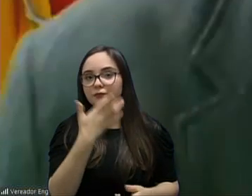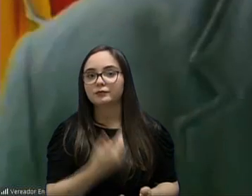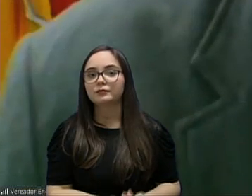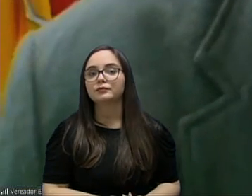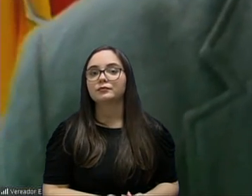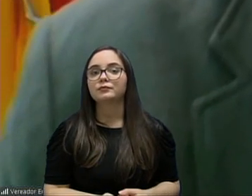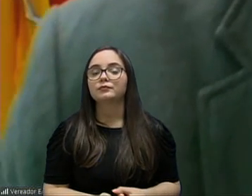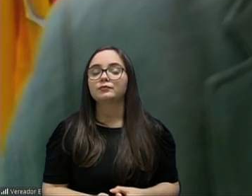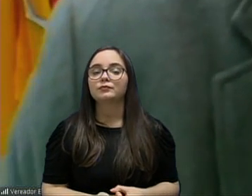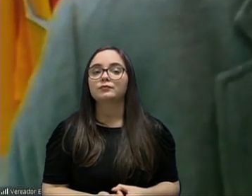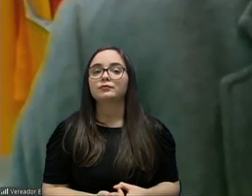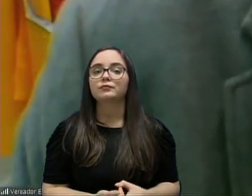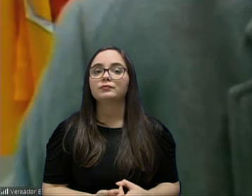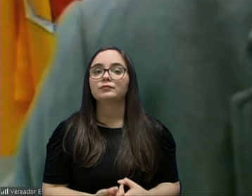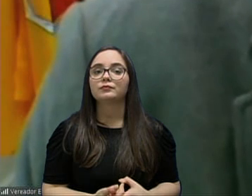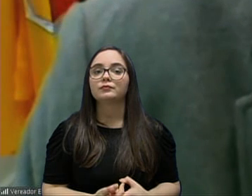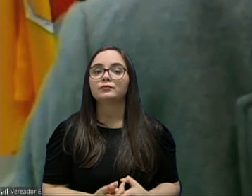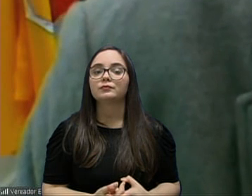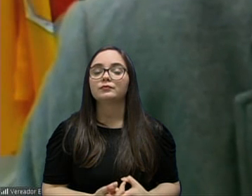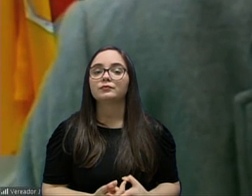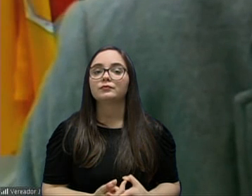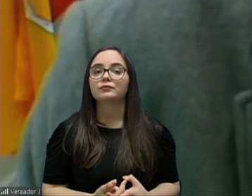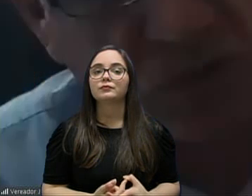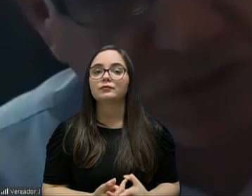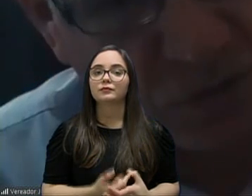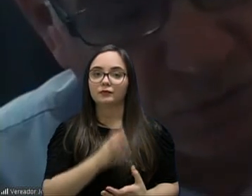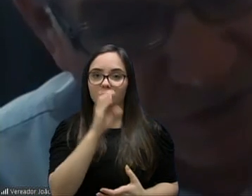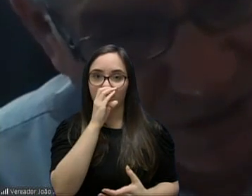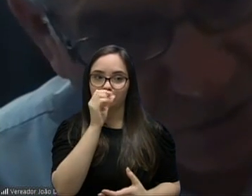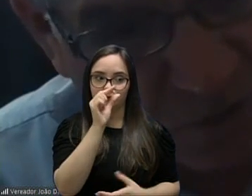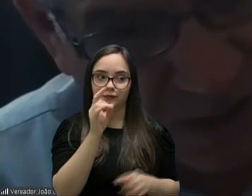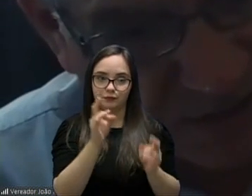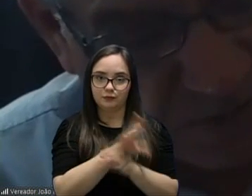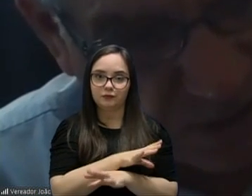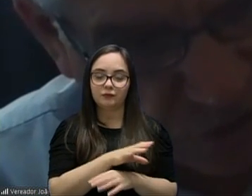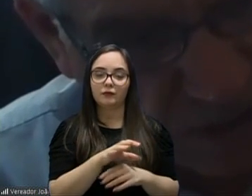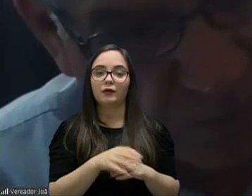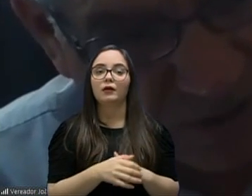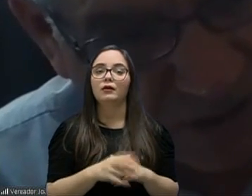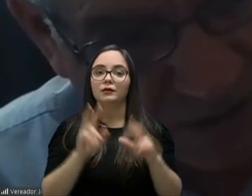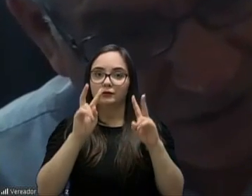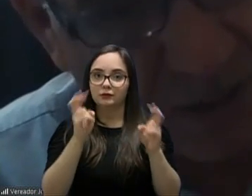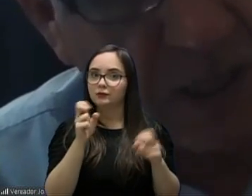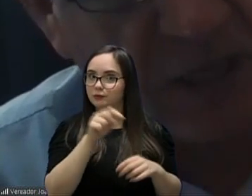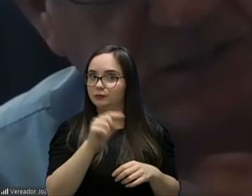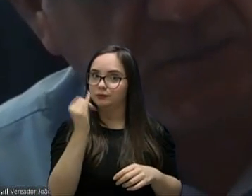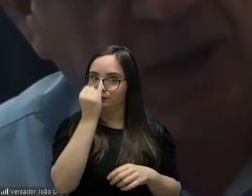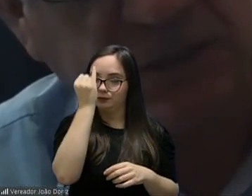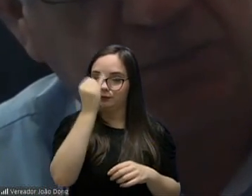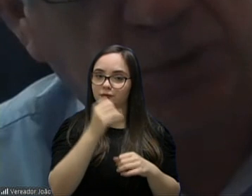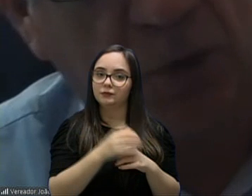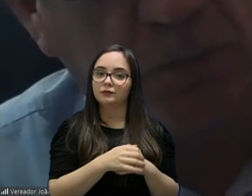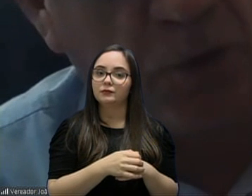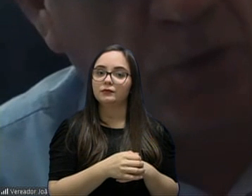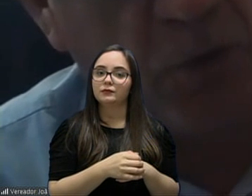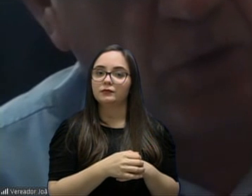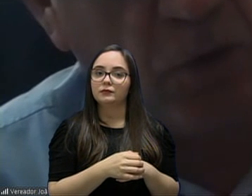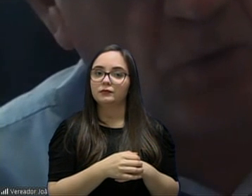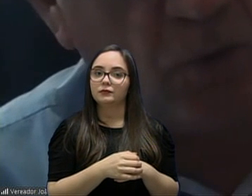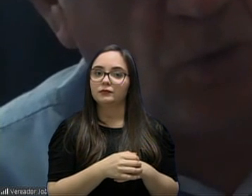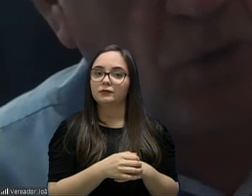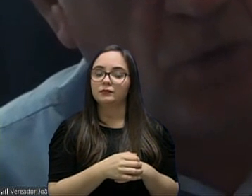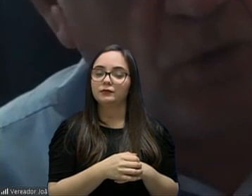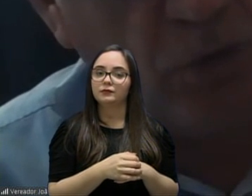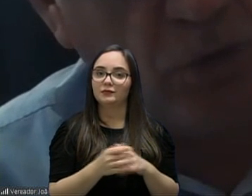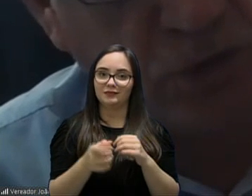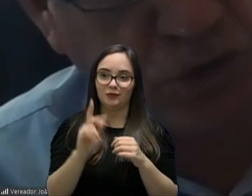raciocínio, Martinez. Martinez, queria terminar o raciocínio com você, então, com relação a isso, que é importante. Antes que você passe para o